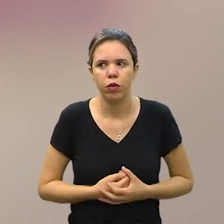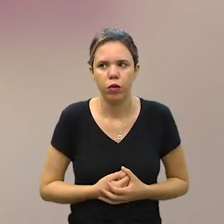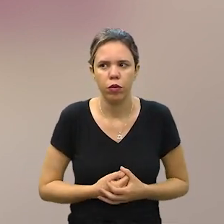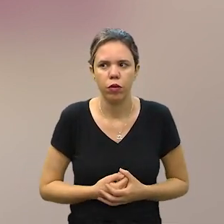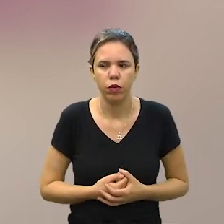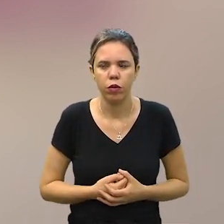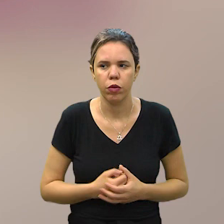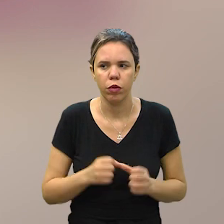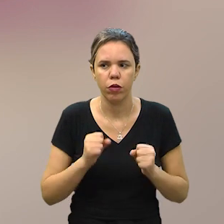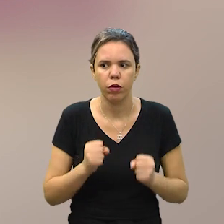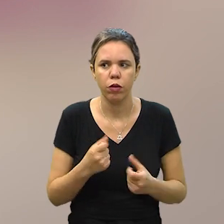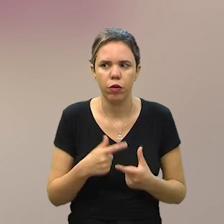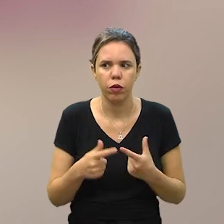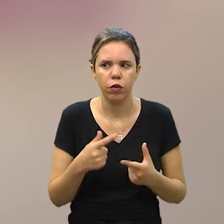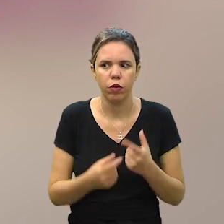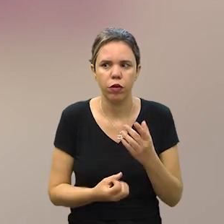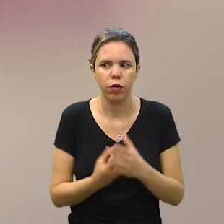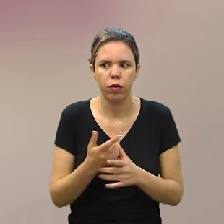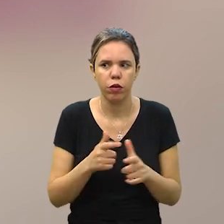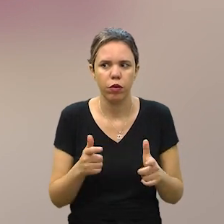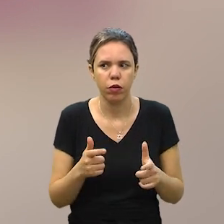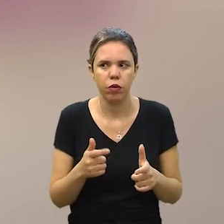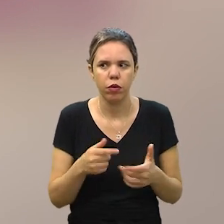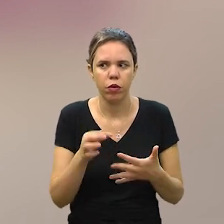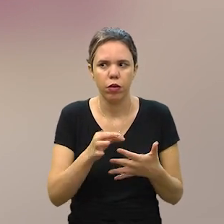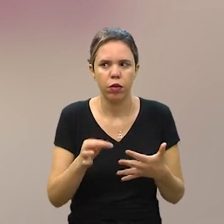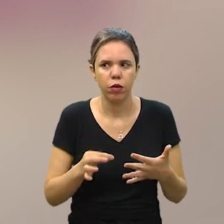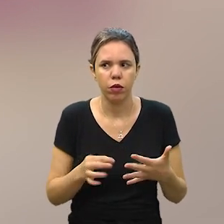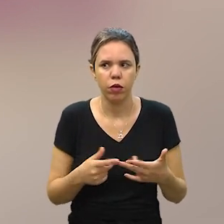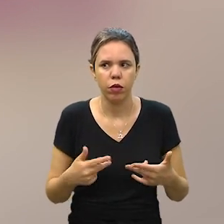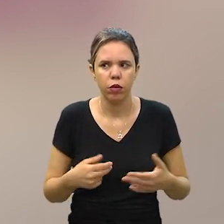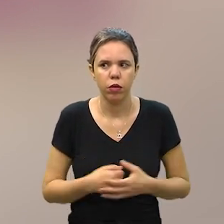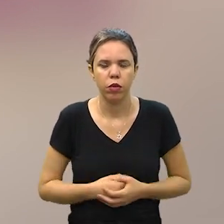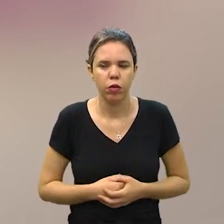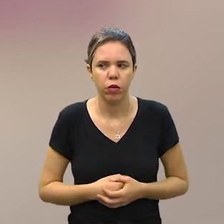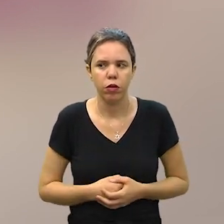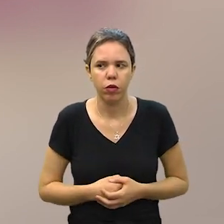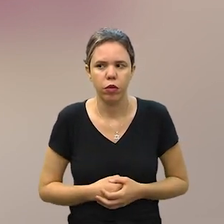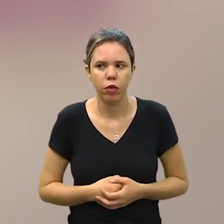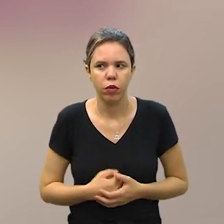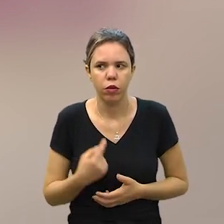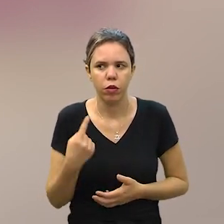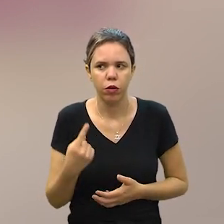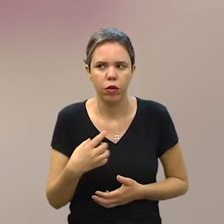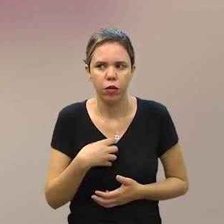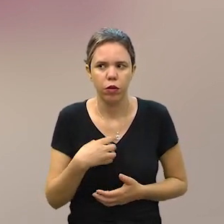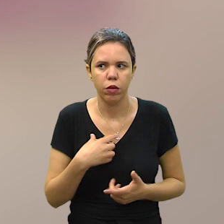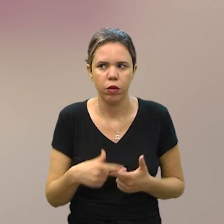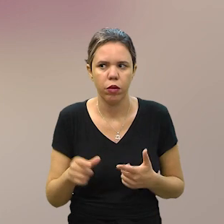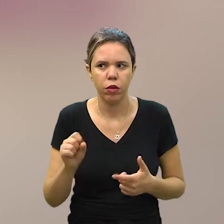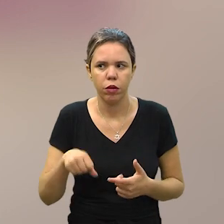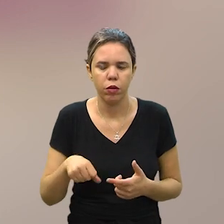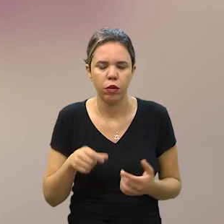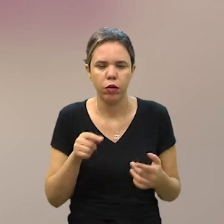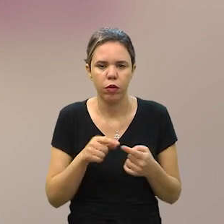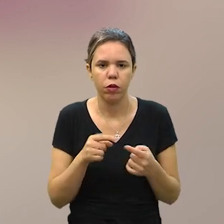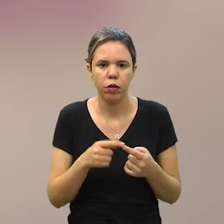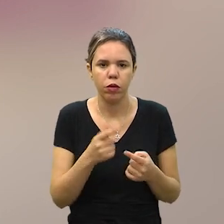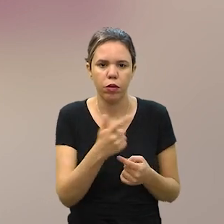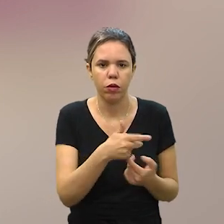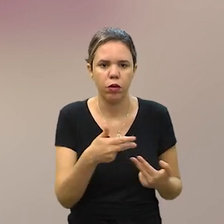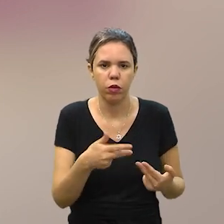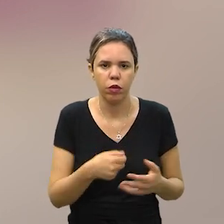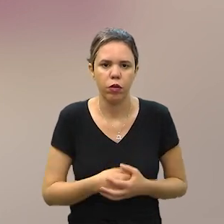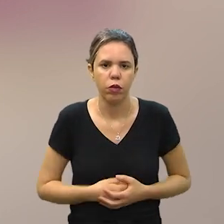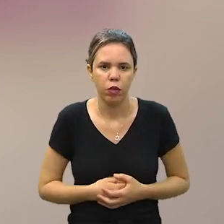sintoma, né, ela pode desencadear N sintomas. Então, um sintoma pode sim estar relacionado